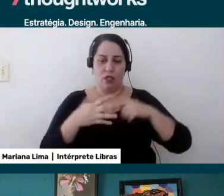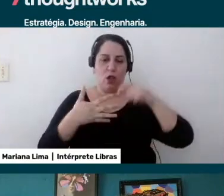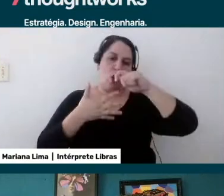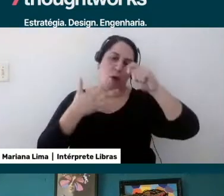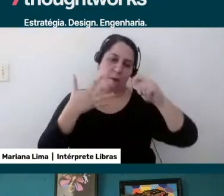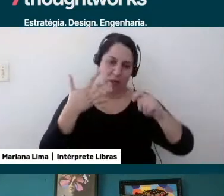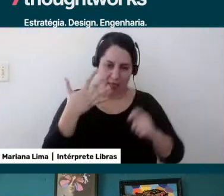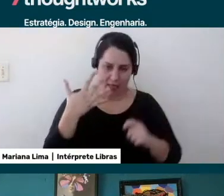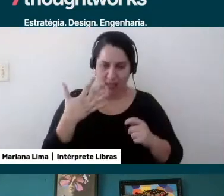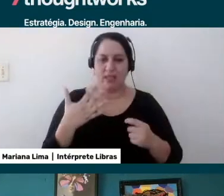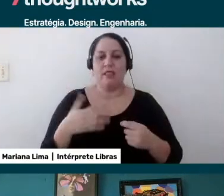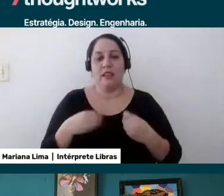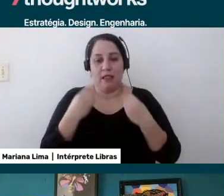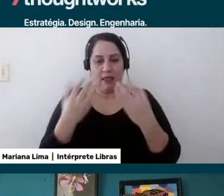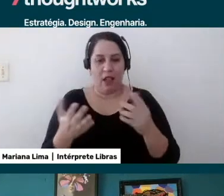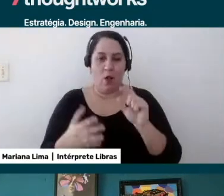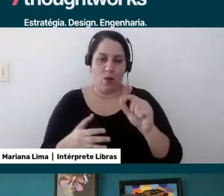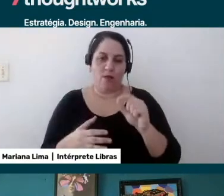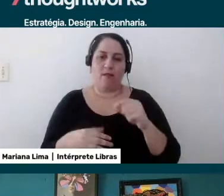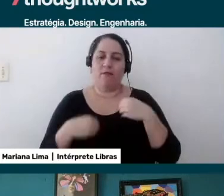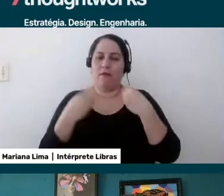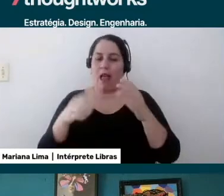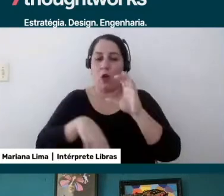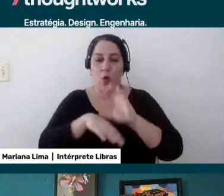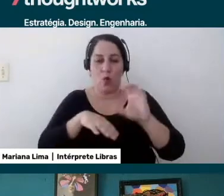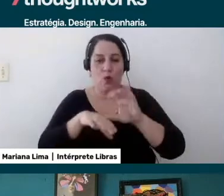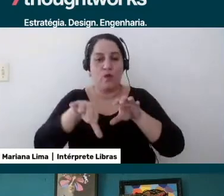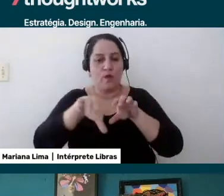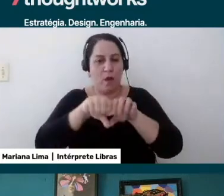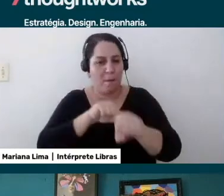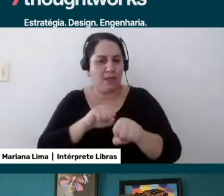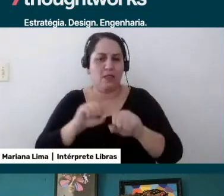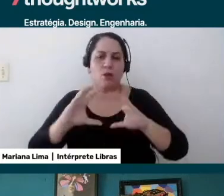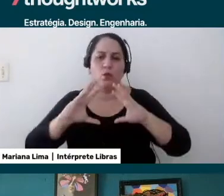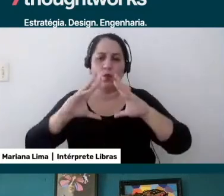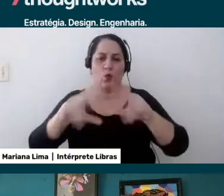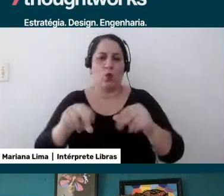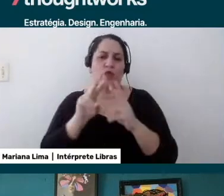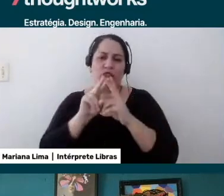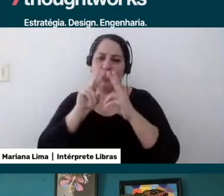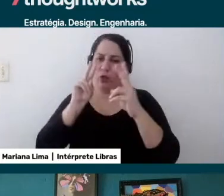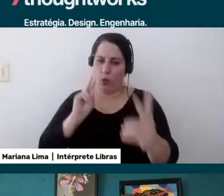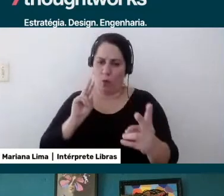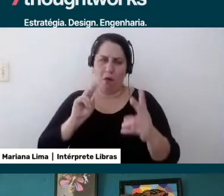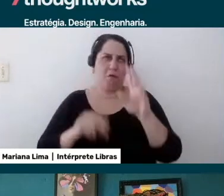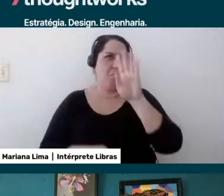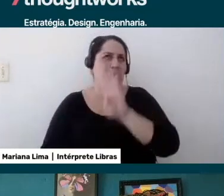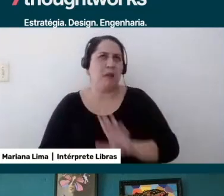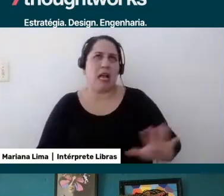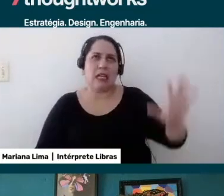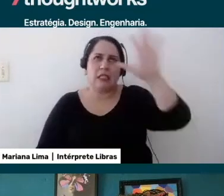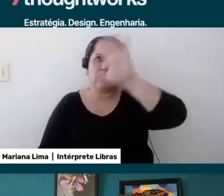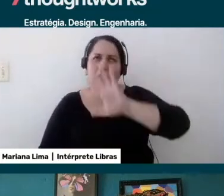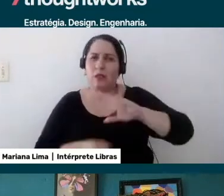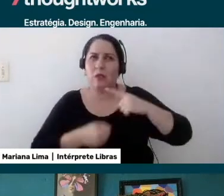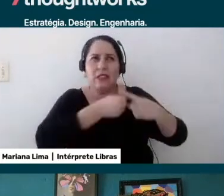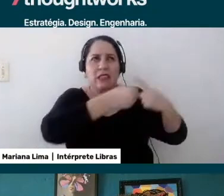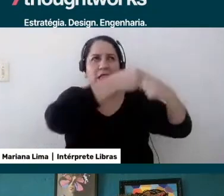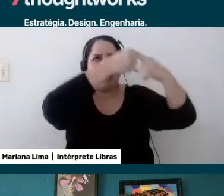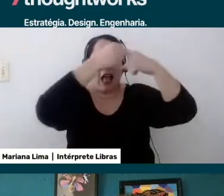de cada. A nossa formação é 100% remota, então hoje a gente já selecionou jovens de todas as regiões do Brasil, em mais de 100